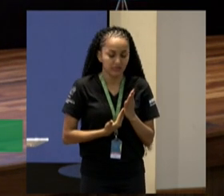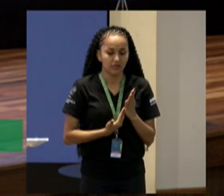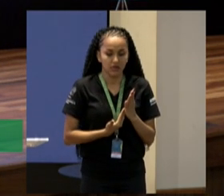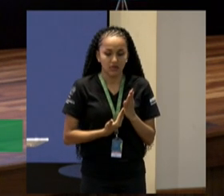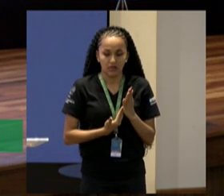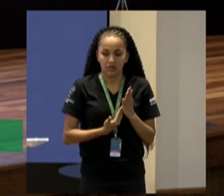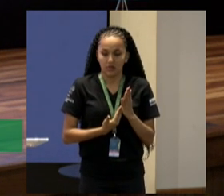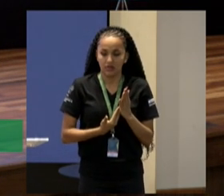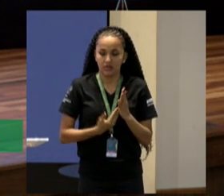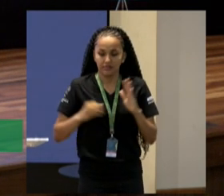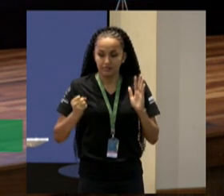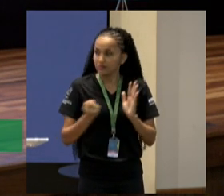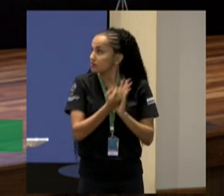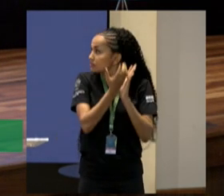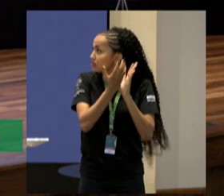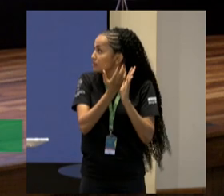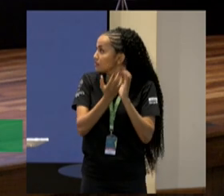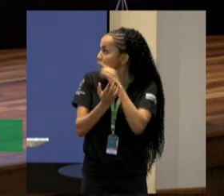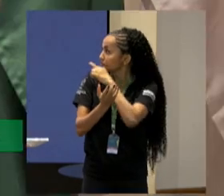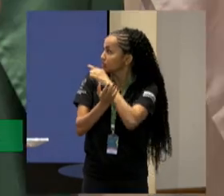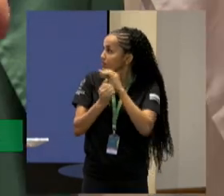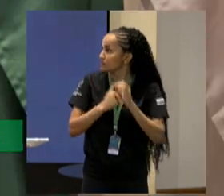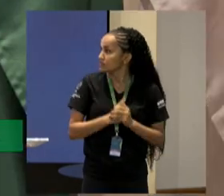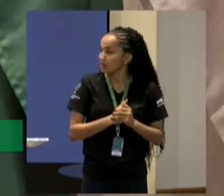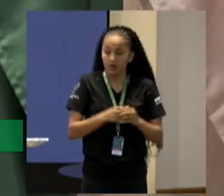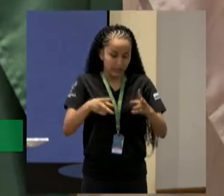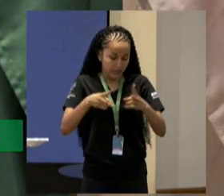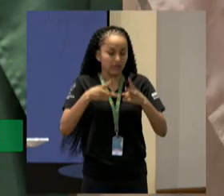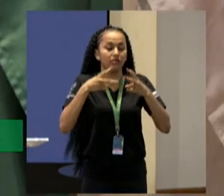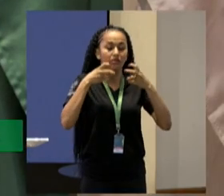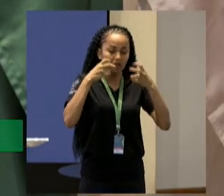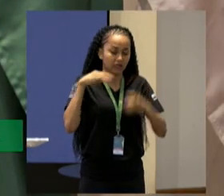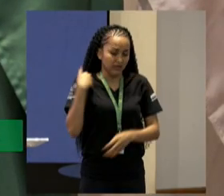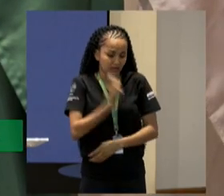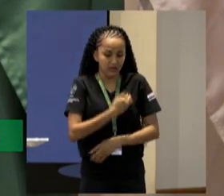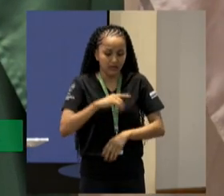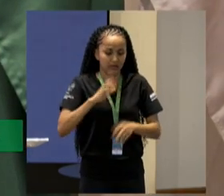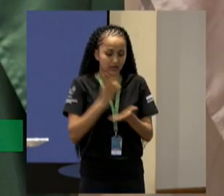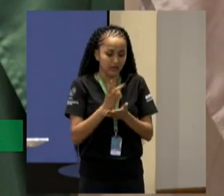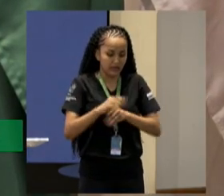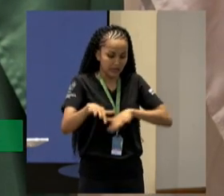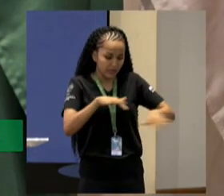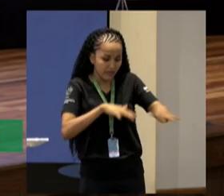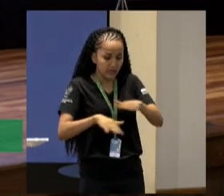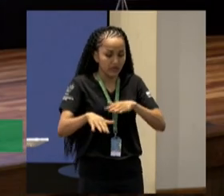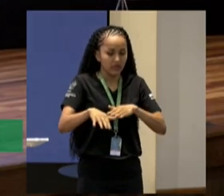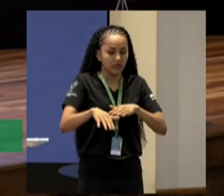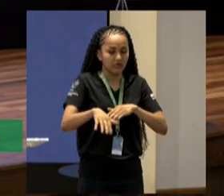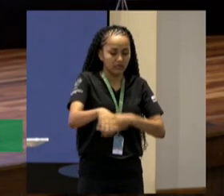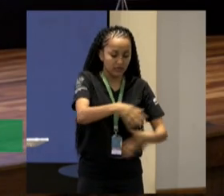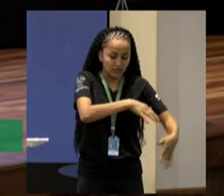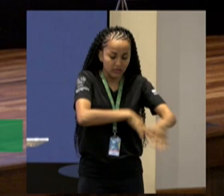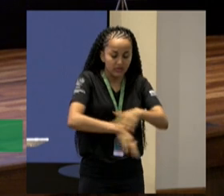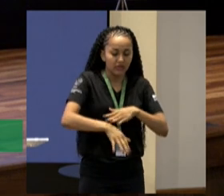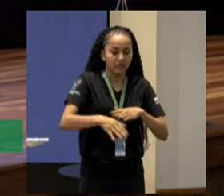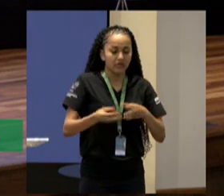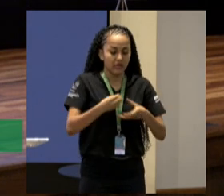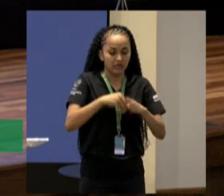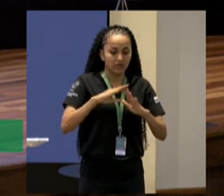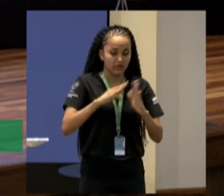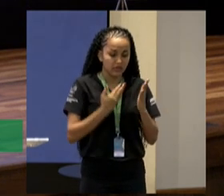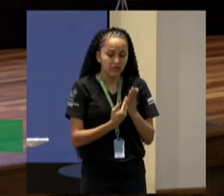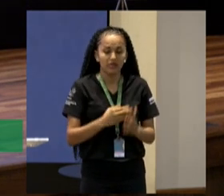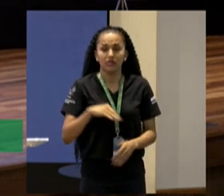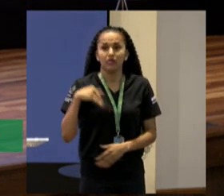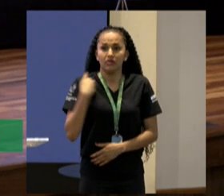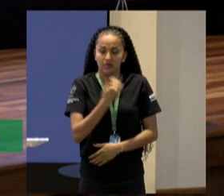Os símbolos adinkras no refeitório da escola, então percebam que a gente está sempre se movimentando dentro da escola. E daí a gente